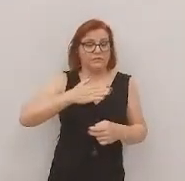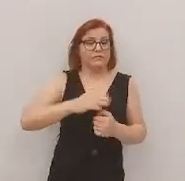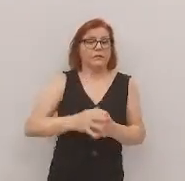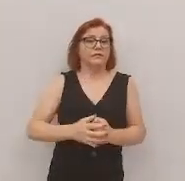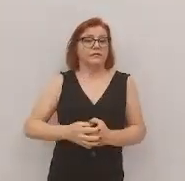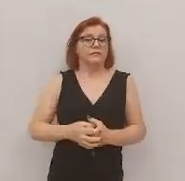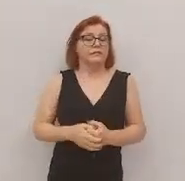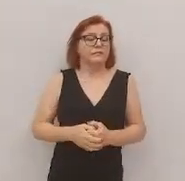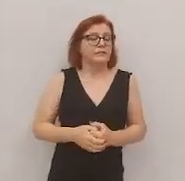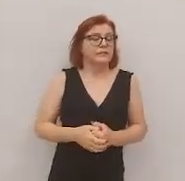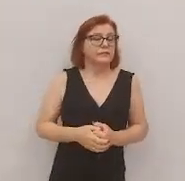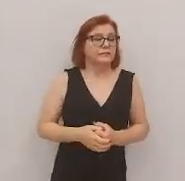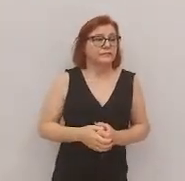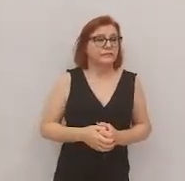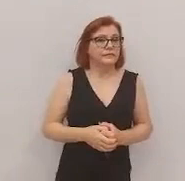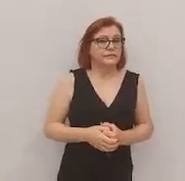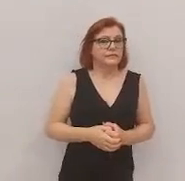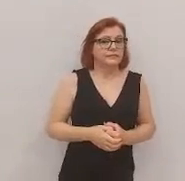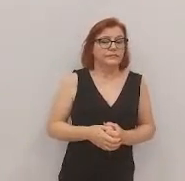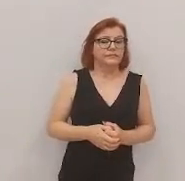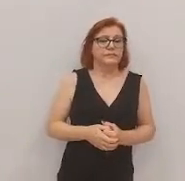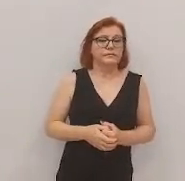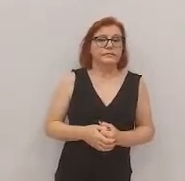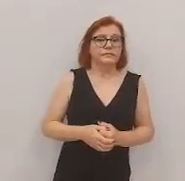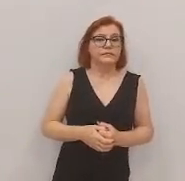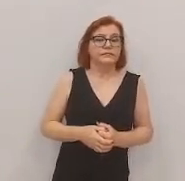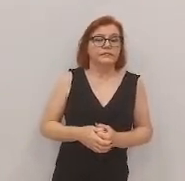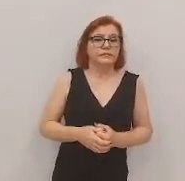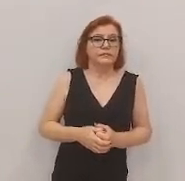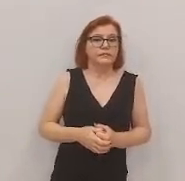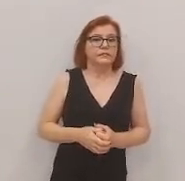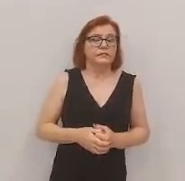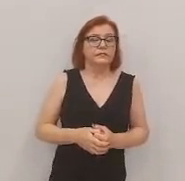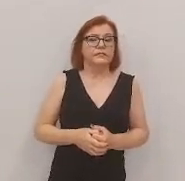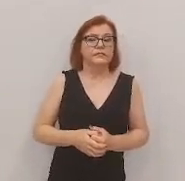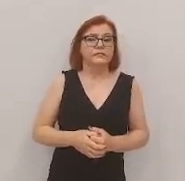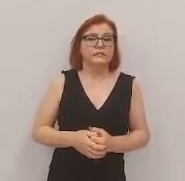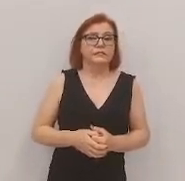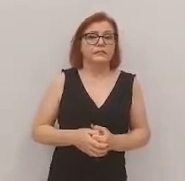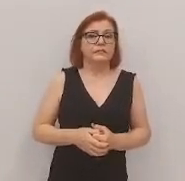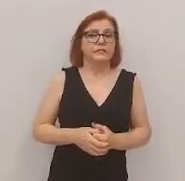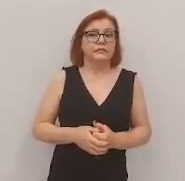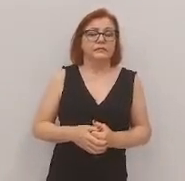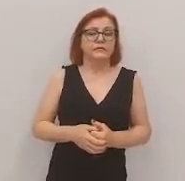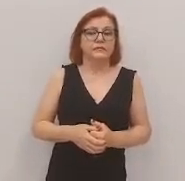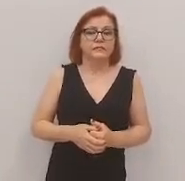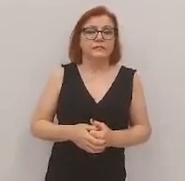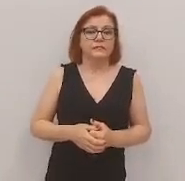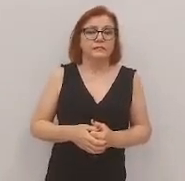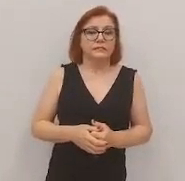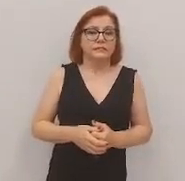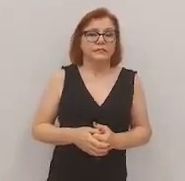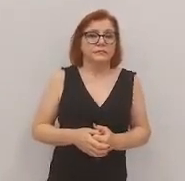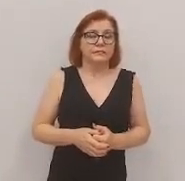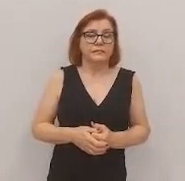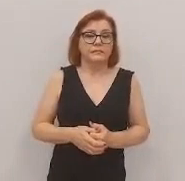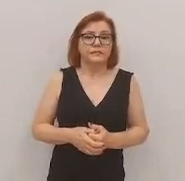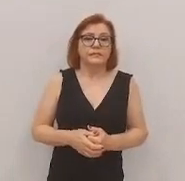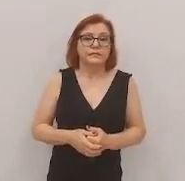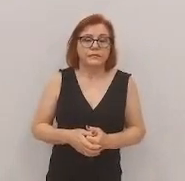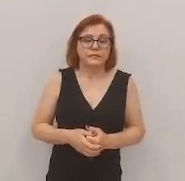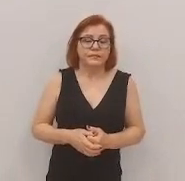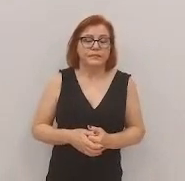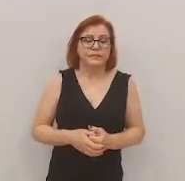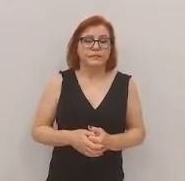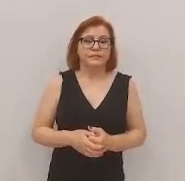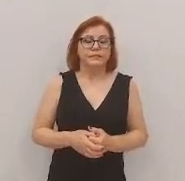porque o sofrimento, o que acontece com a gente? Vem nos refinar, não é verdade? Você fica mais